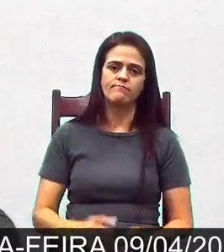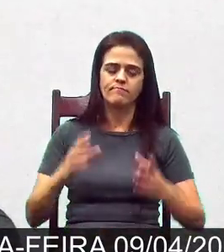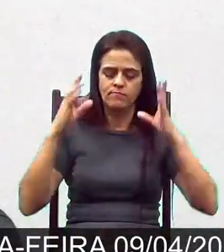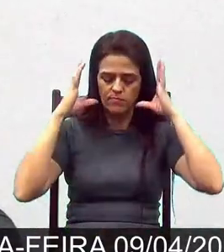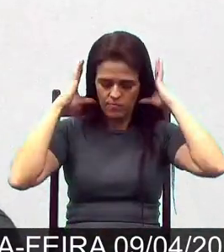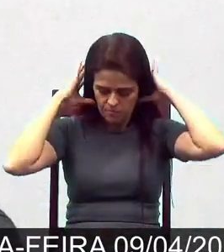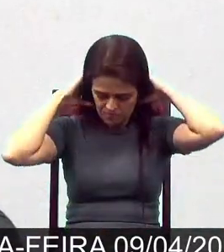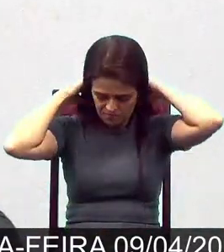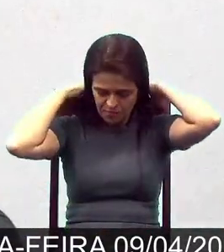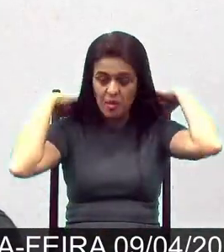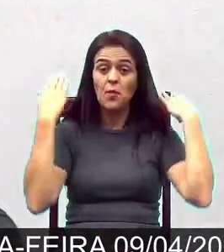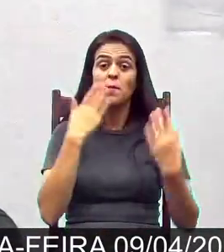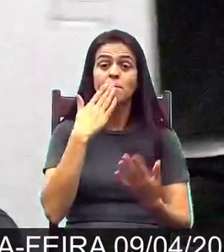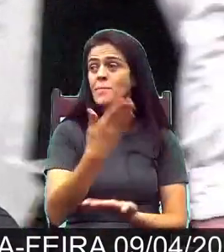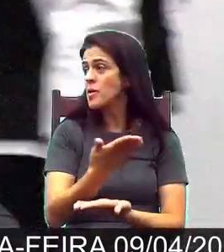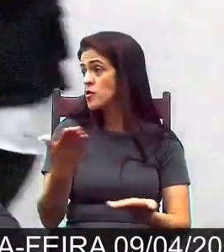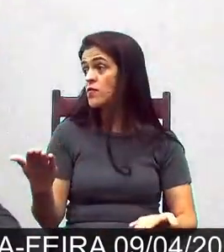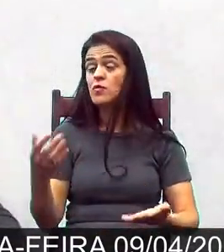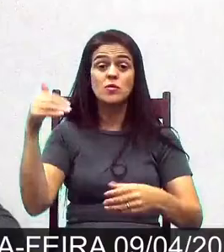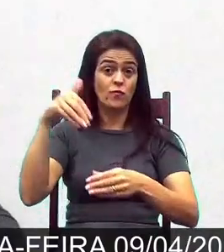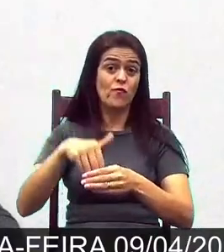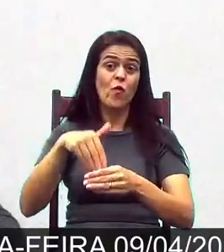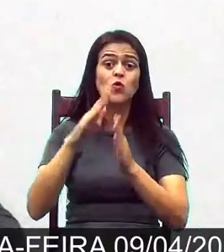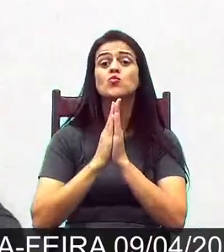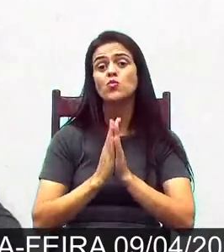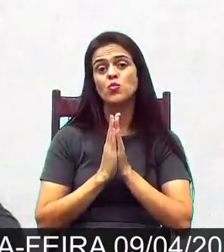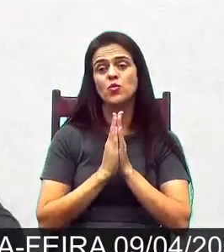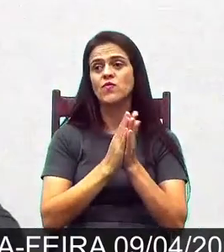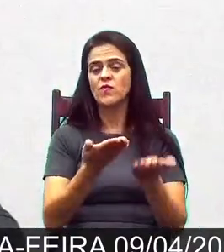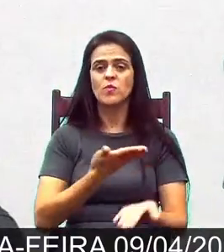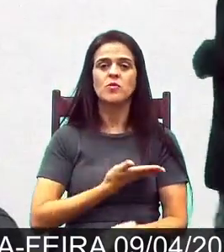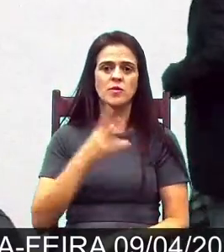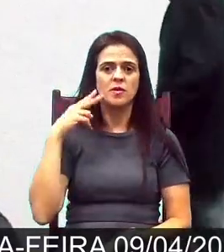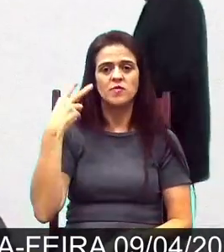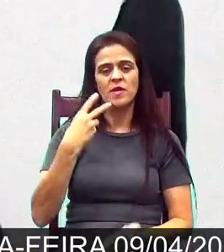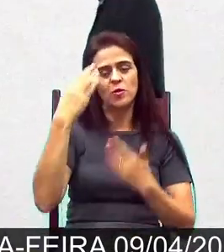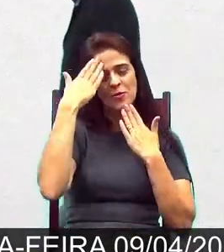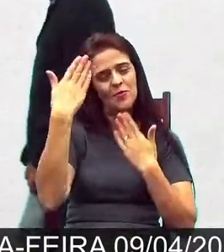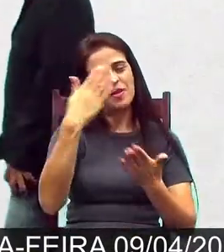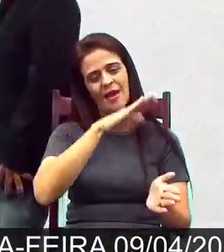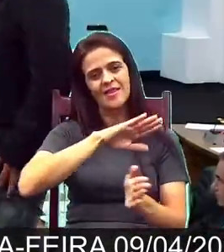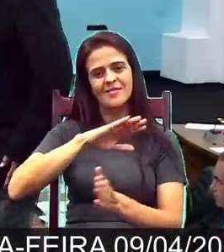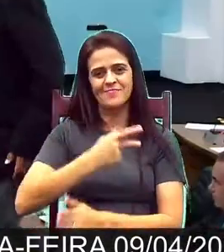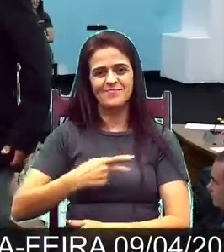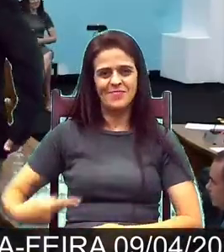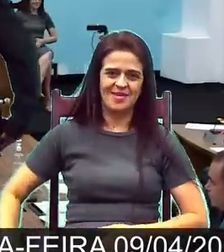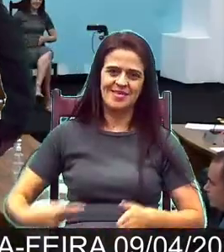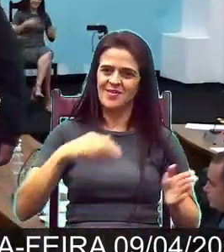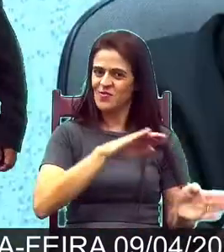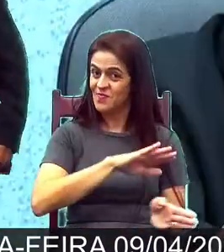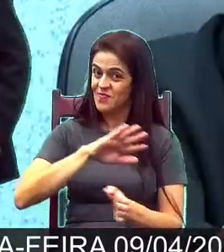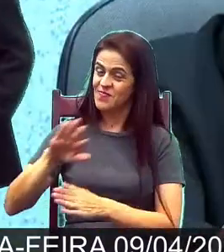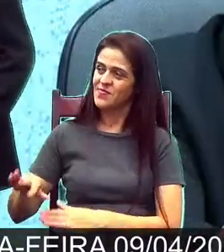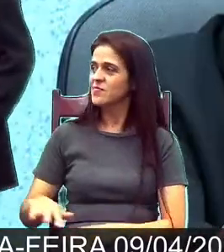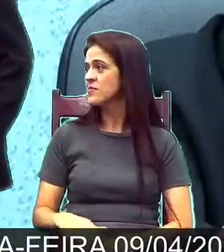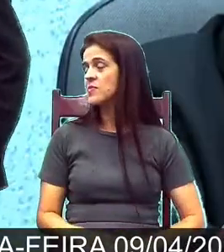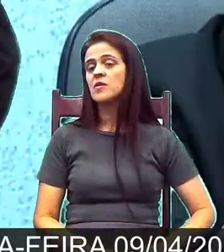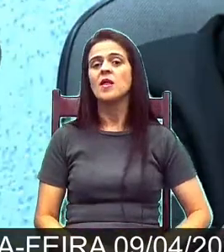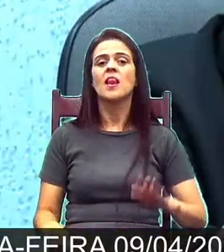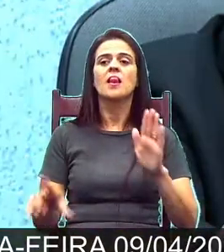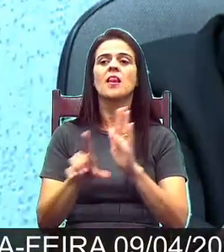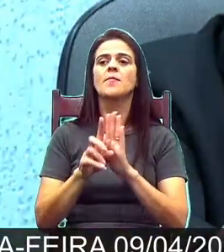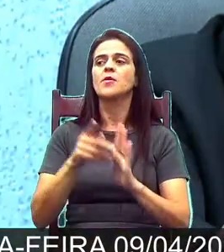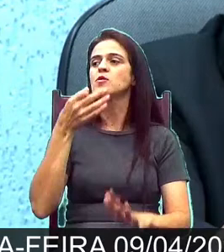E assim eu peço o voto de todos os nobres pares. Muito obrigado, senhor presidente. Projeto em